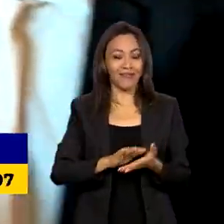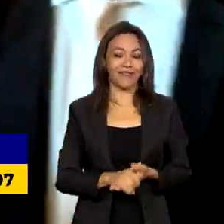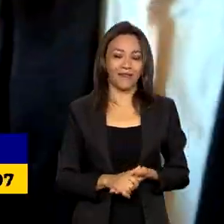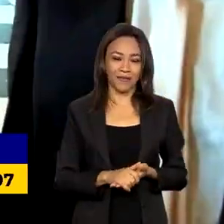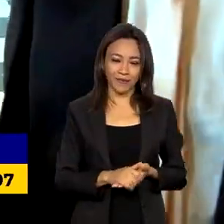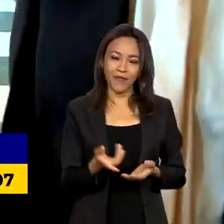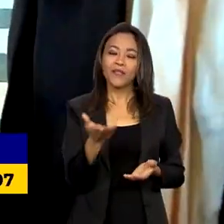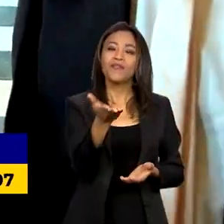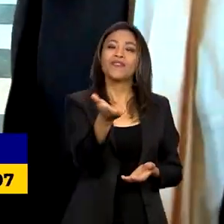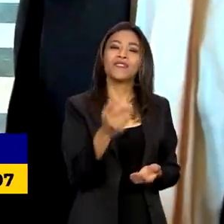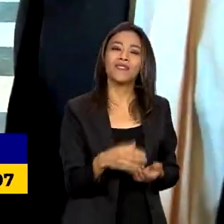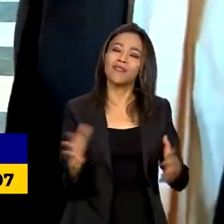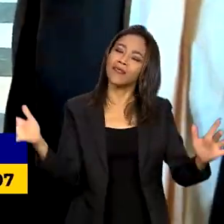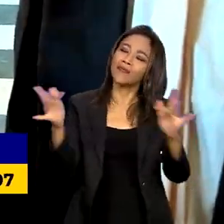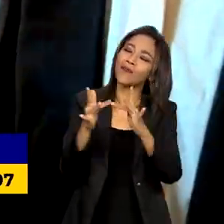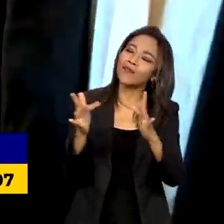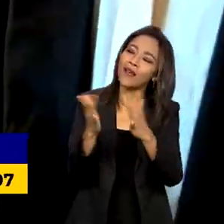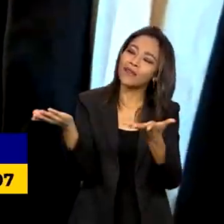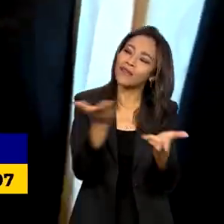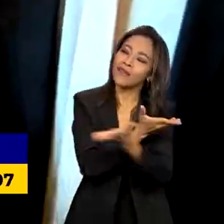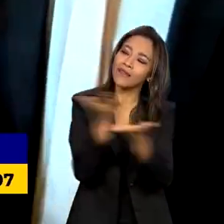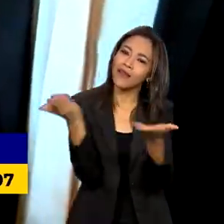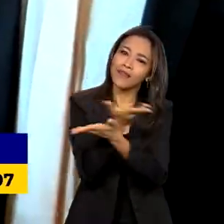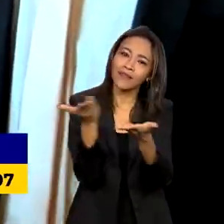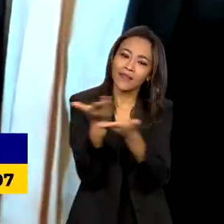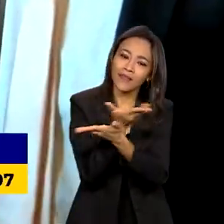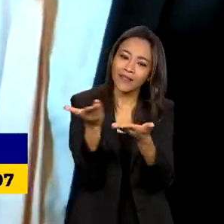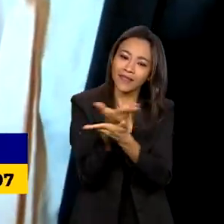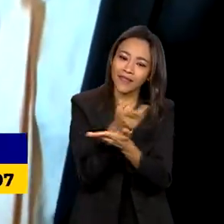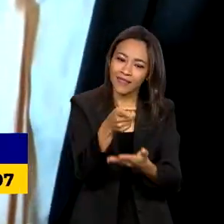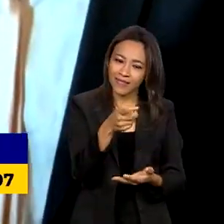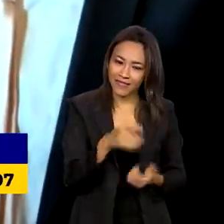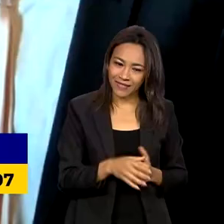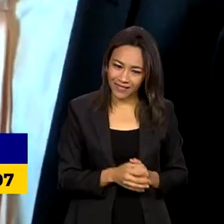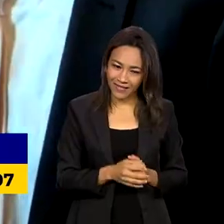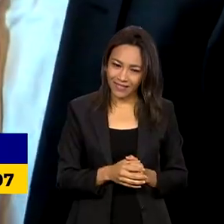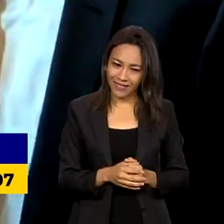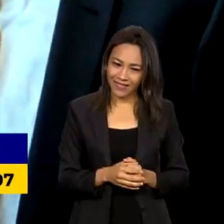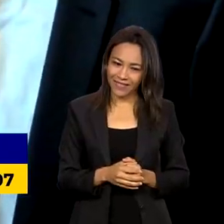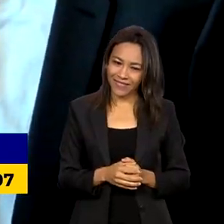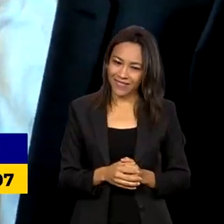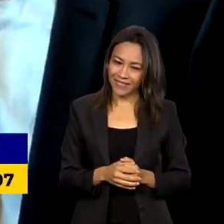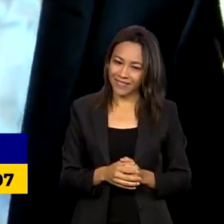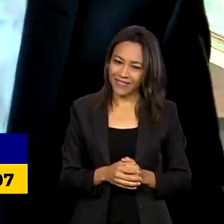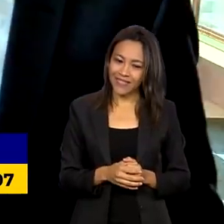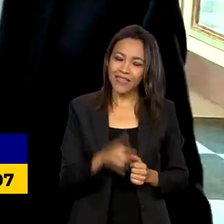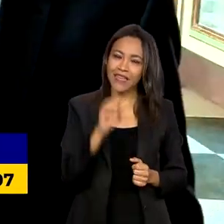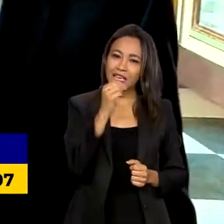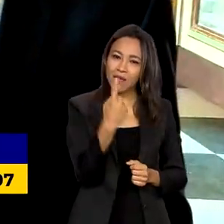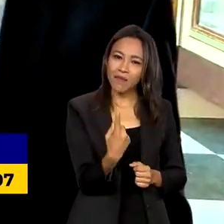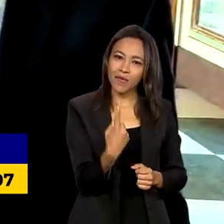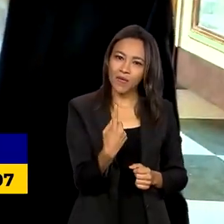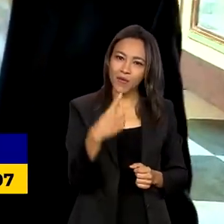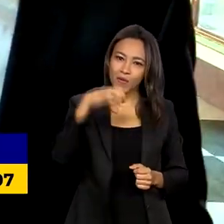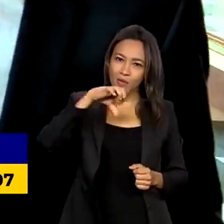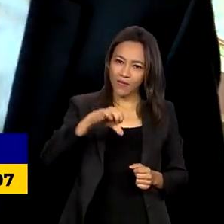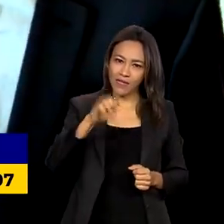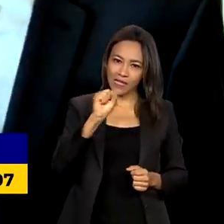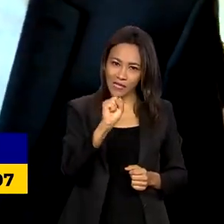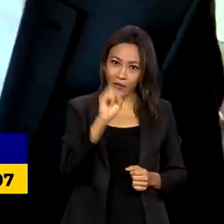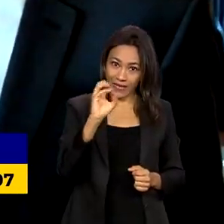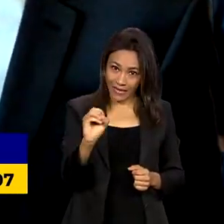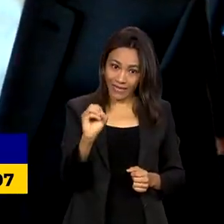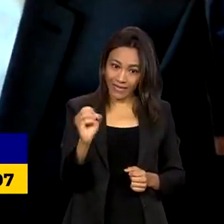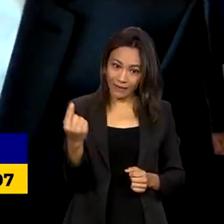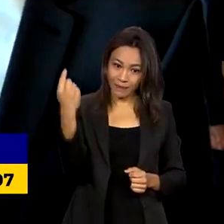Presidente, você tem uma ligação com ele e ele com você há muito. Mas a minha lembrança do Chico é mais política. Em 1980, eu